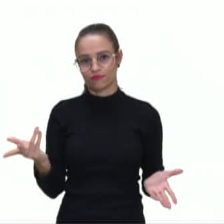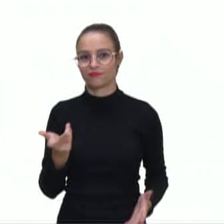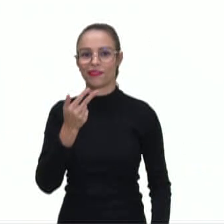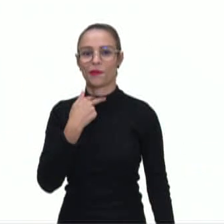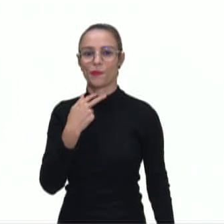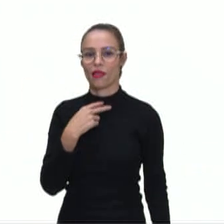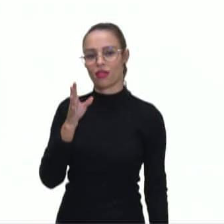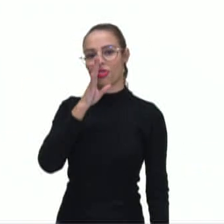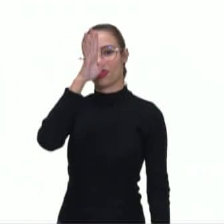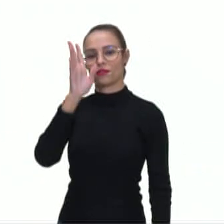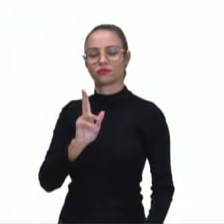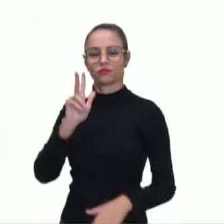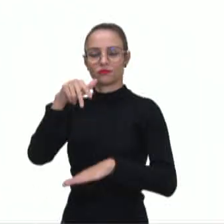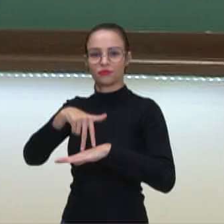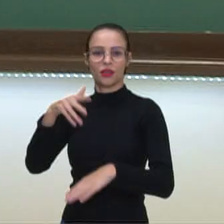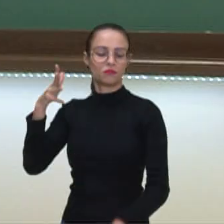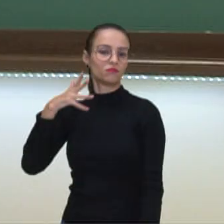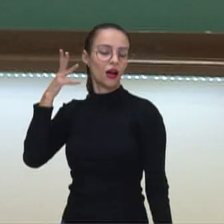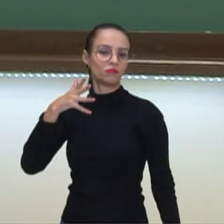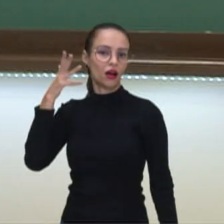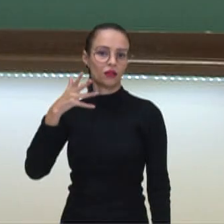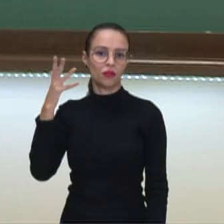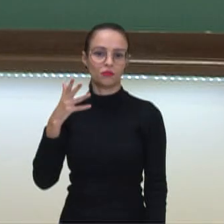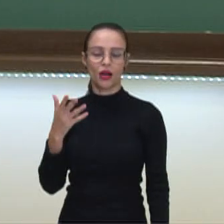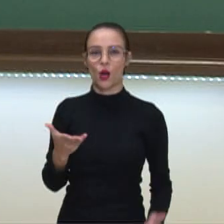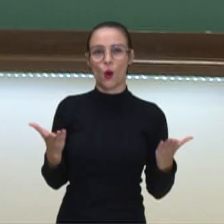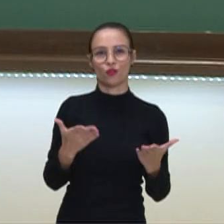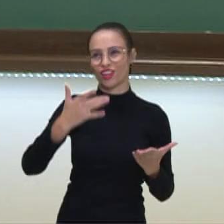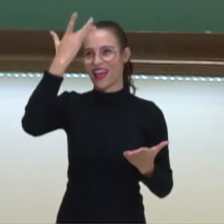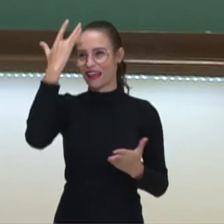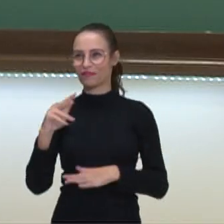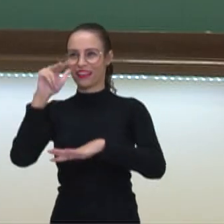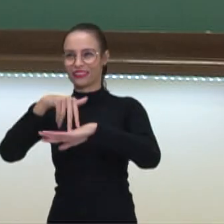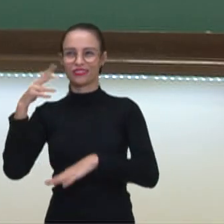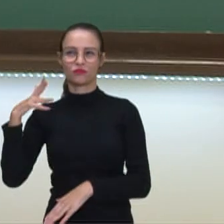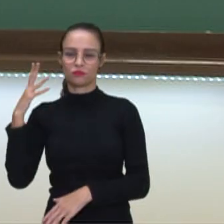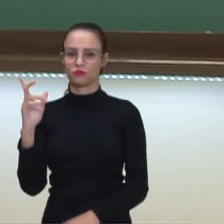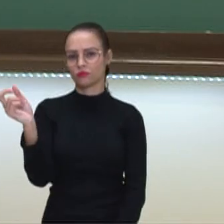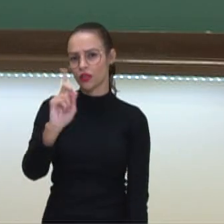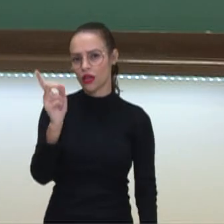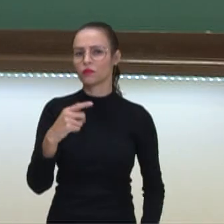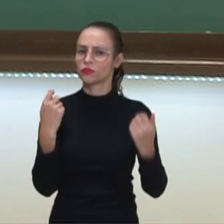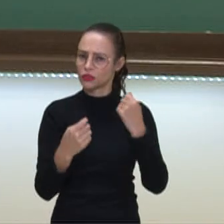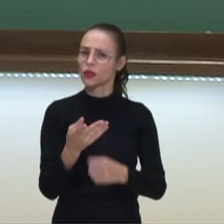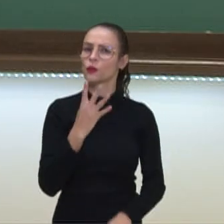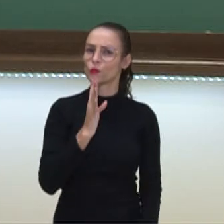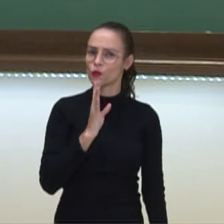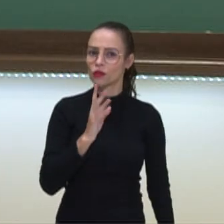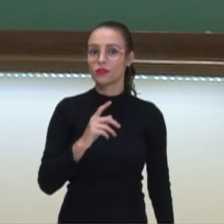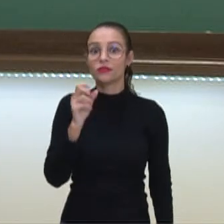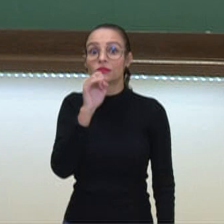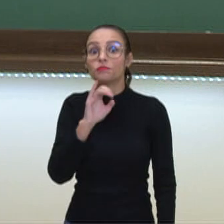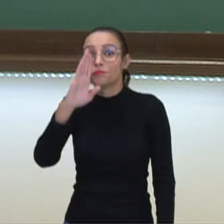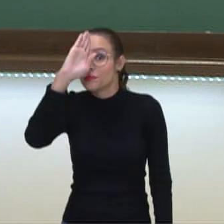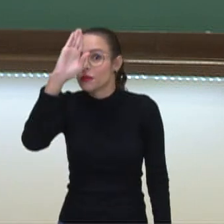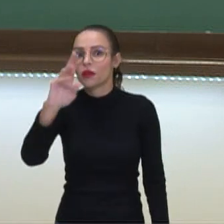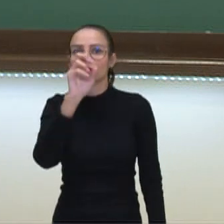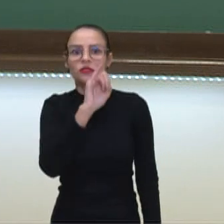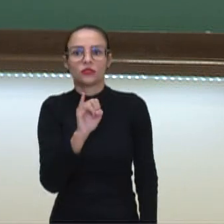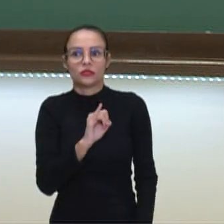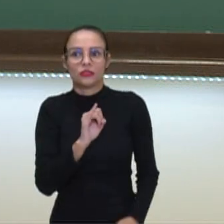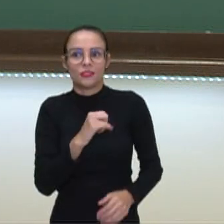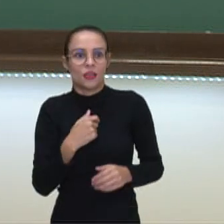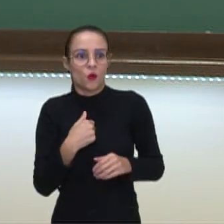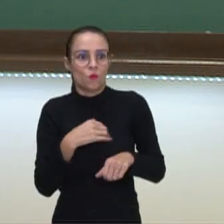né, fazer um discurso, uma oratória de um dia para o outro, né? A gente precisa conhecer, principalmente quando a gente não domina o assunto, né?